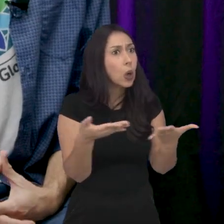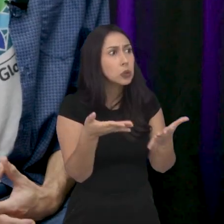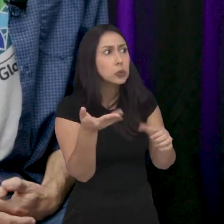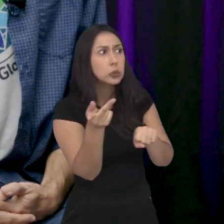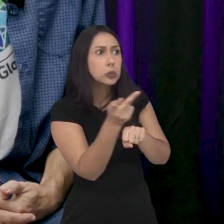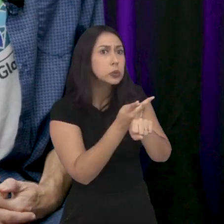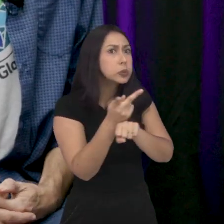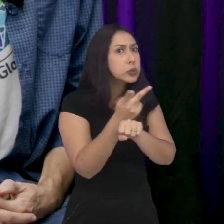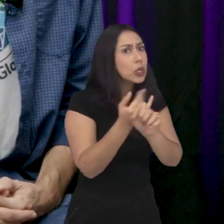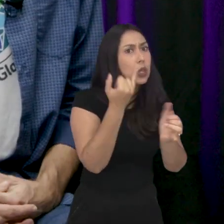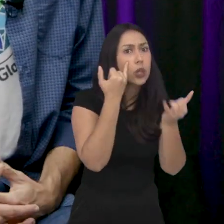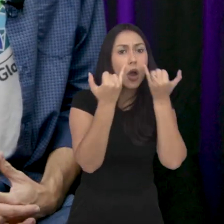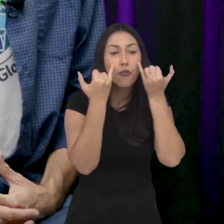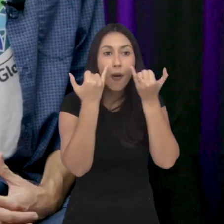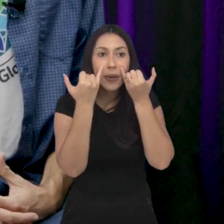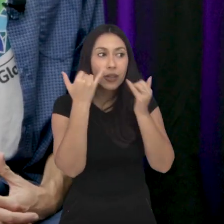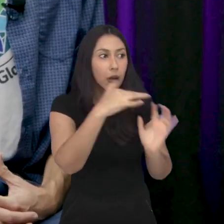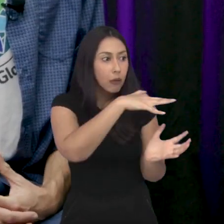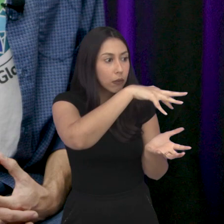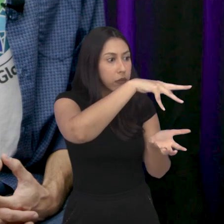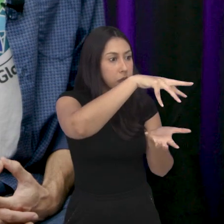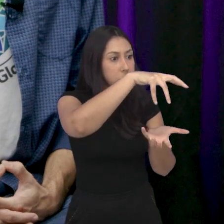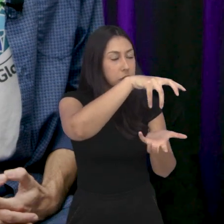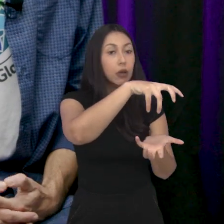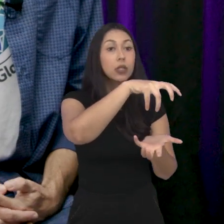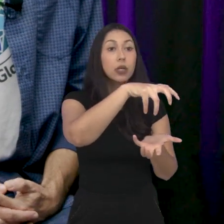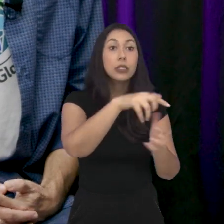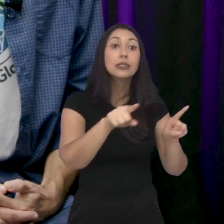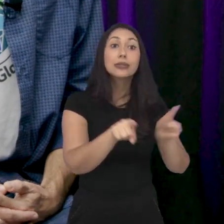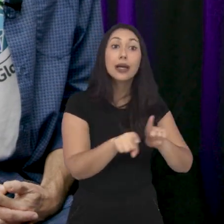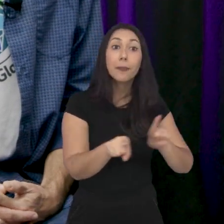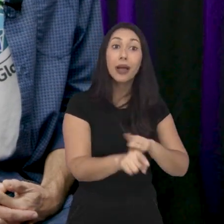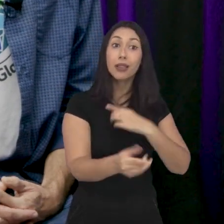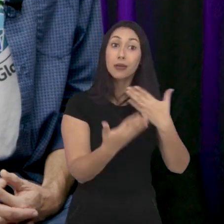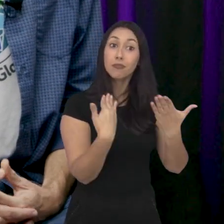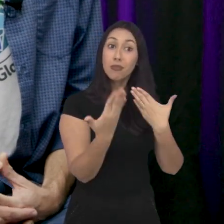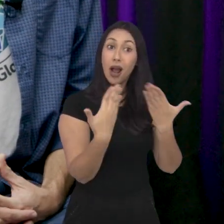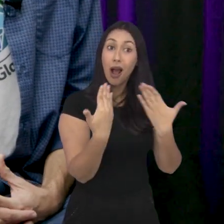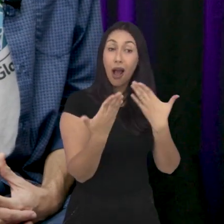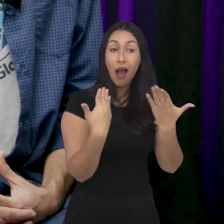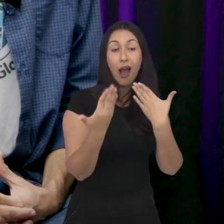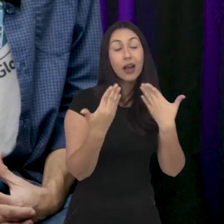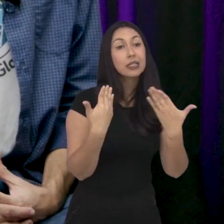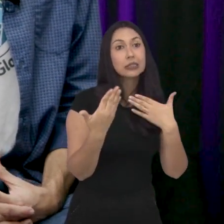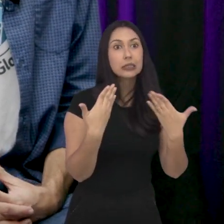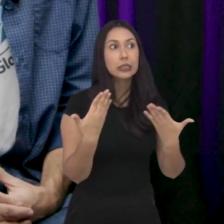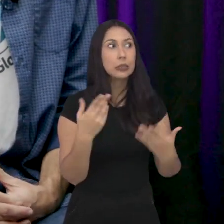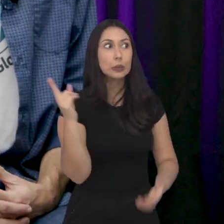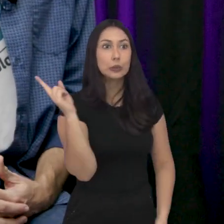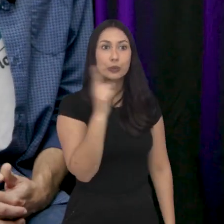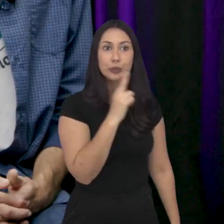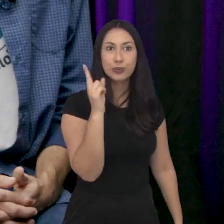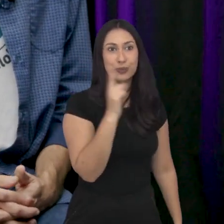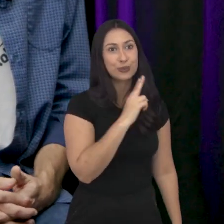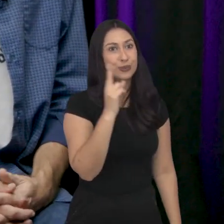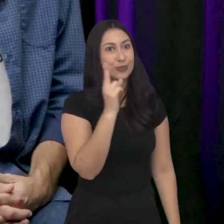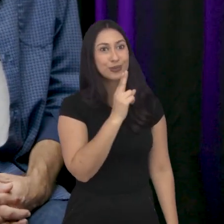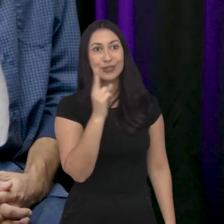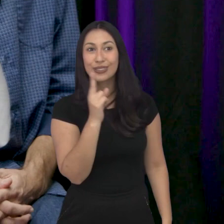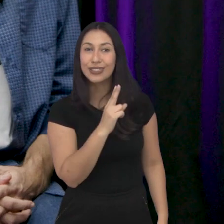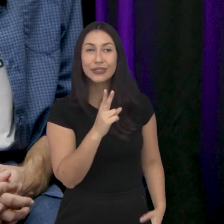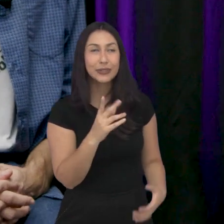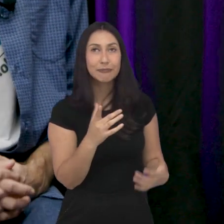mais informações sobre a real situação do planeta e se fala muito, de maneira até bem emergencial,